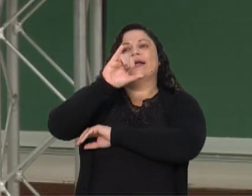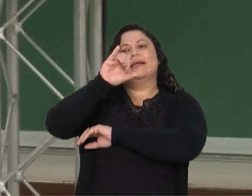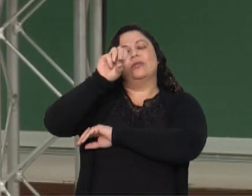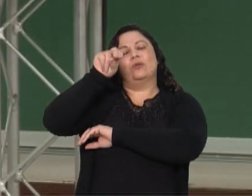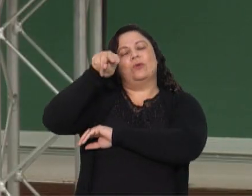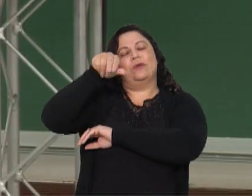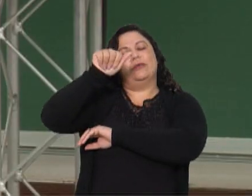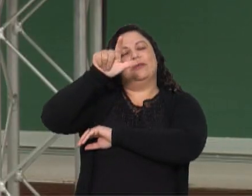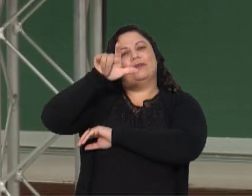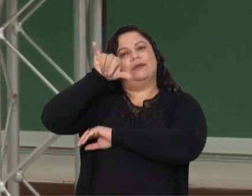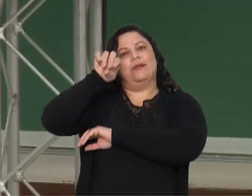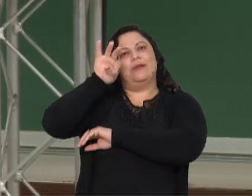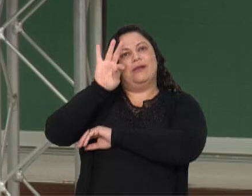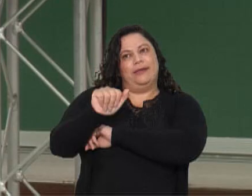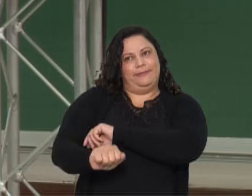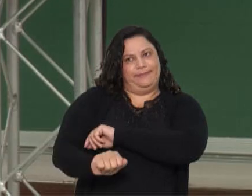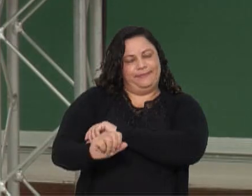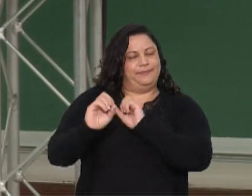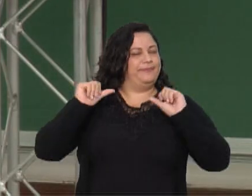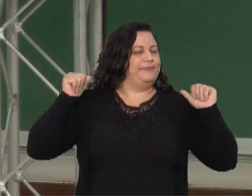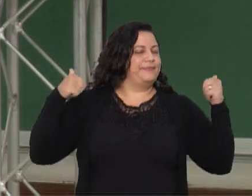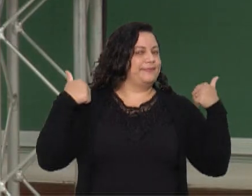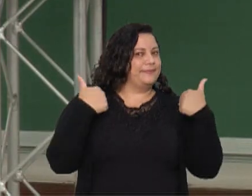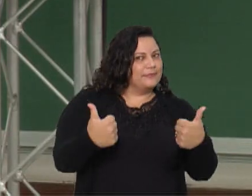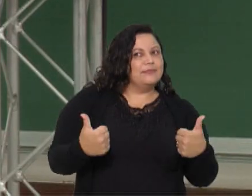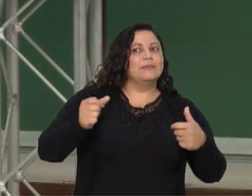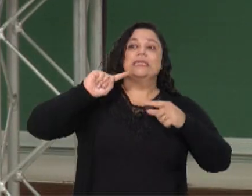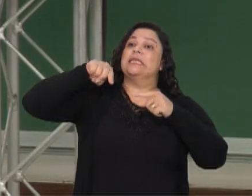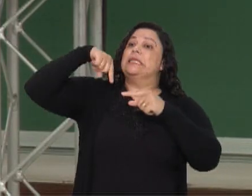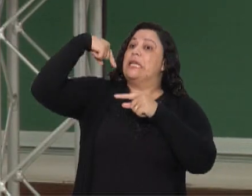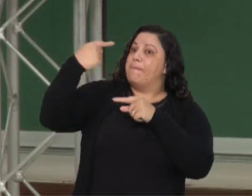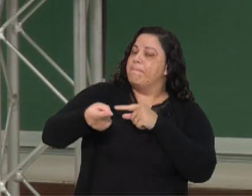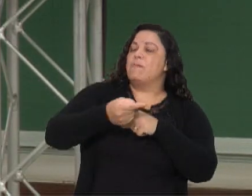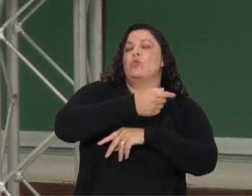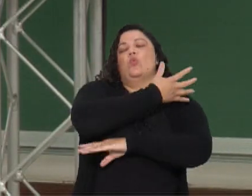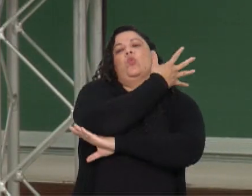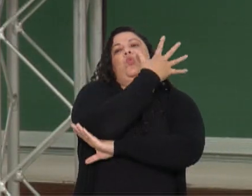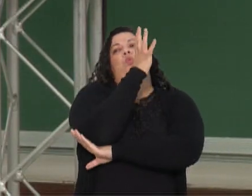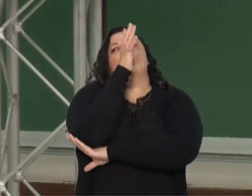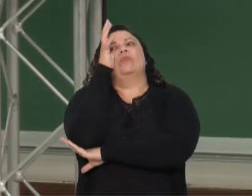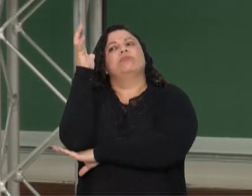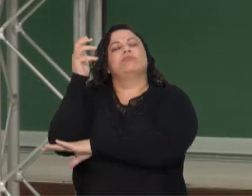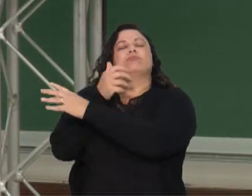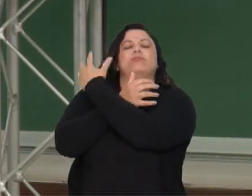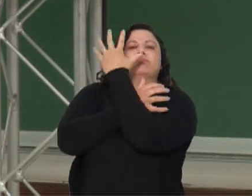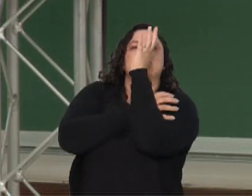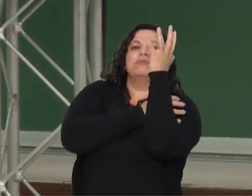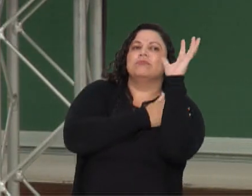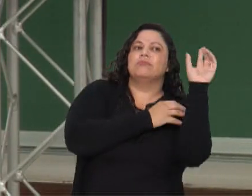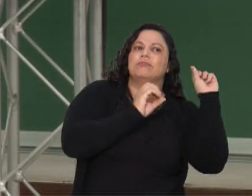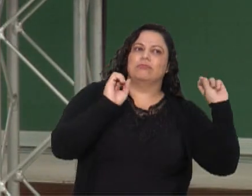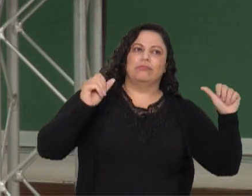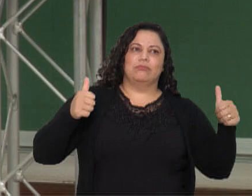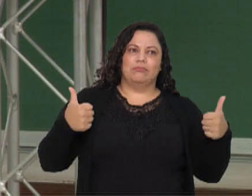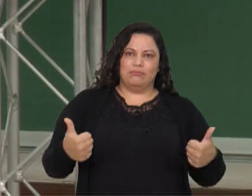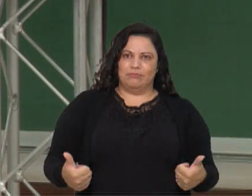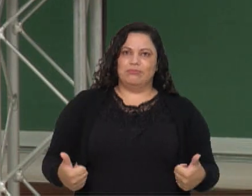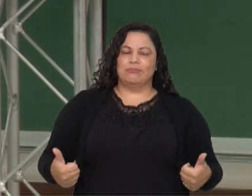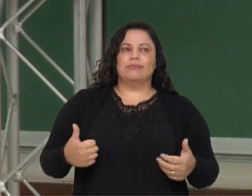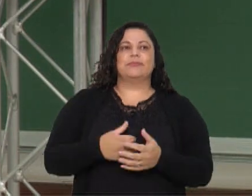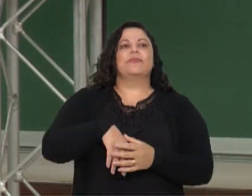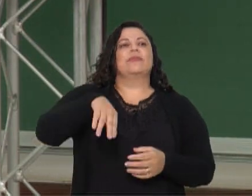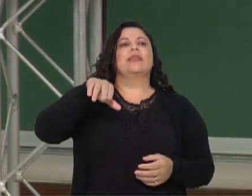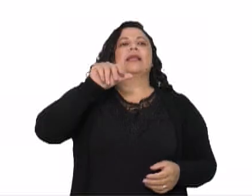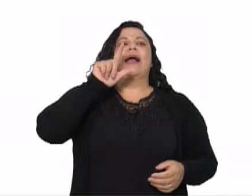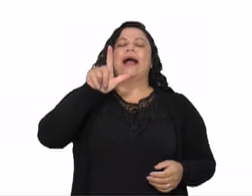racionalista. Certo? Apesar de depois ter sido arborizada. Ok? Olha só, gente, a Lina morou